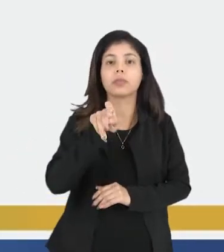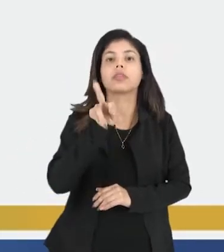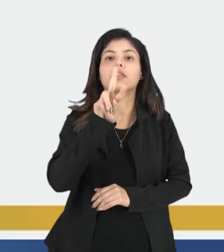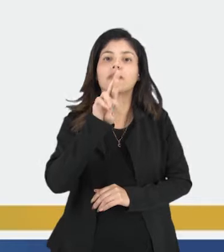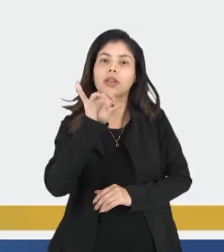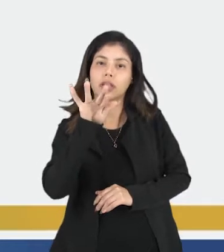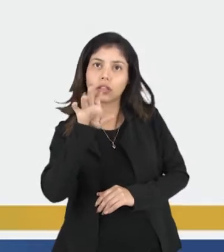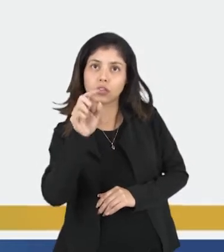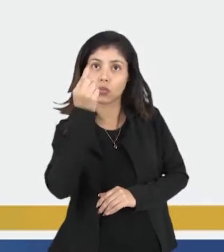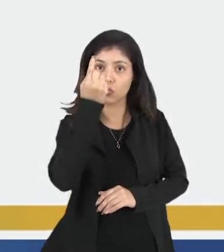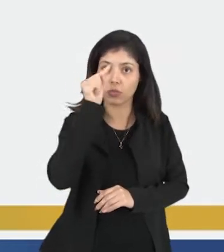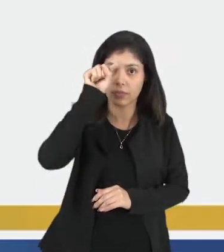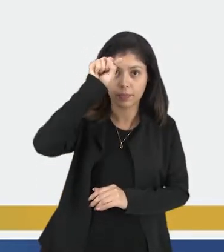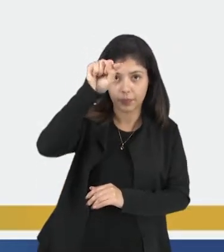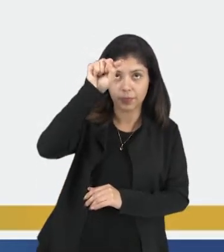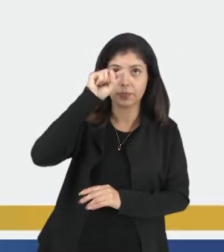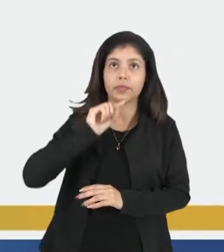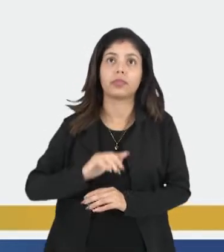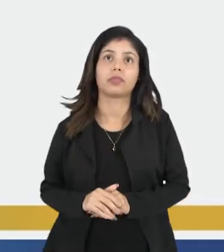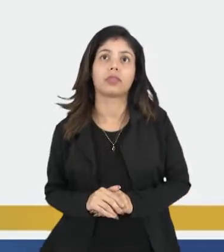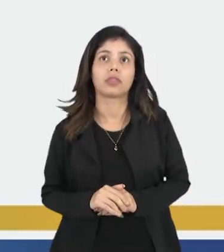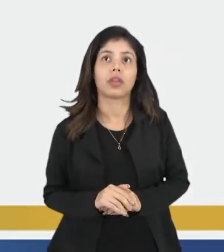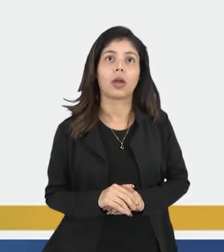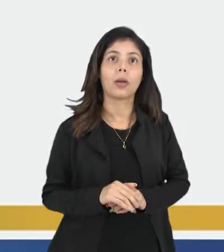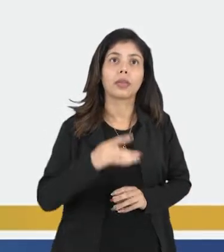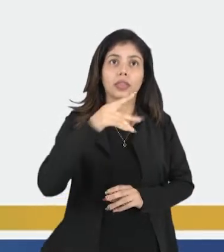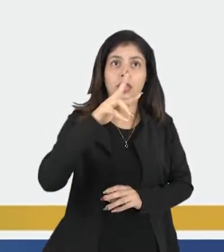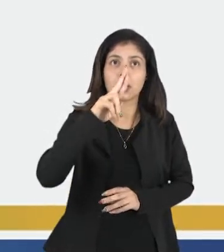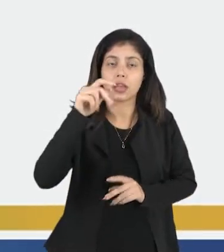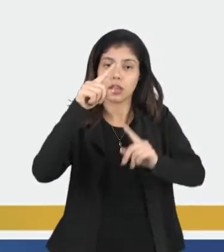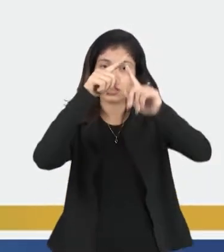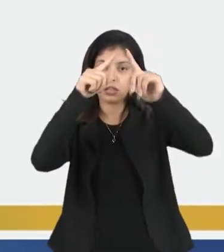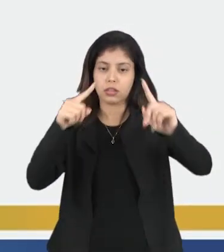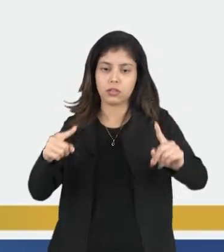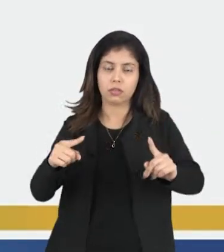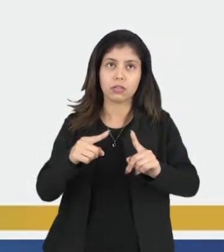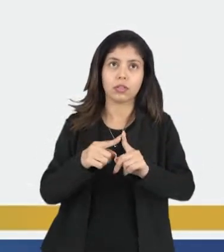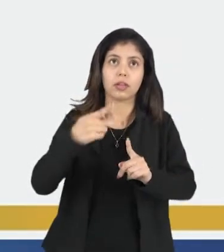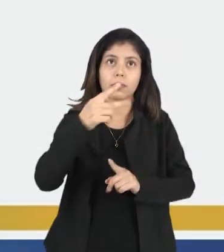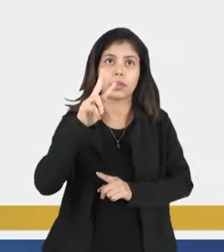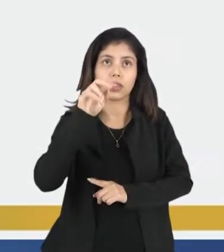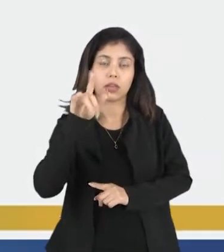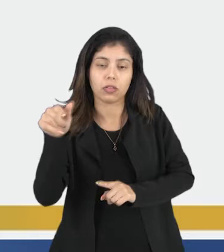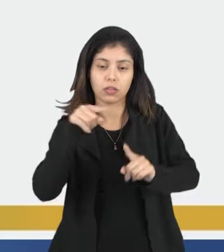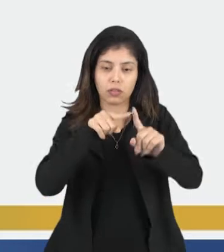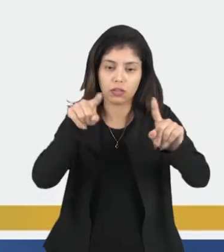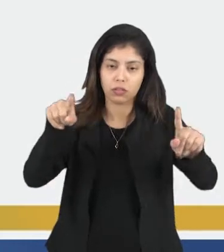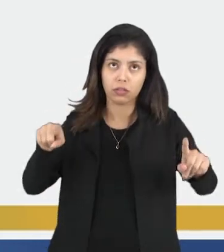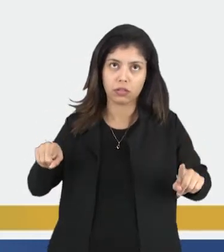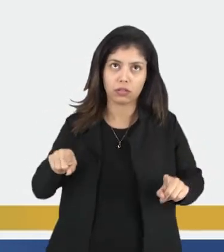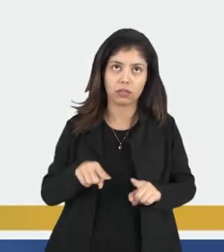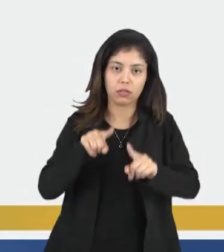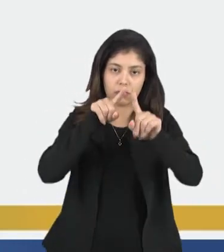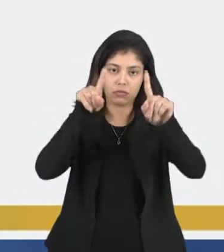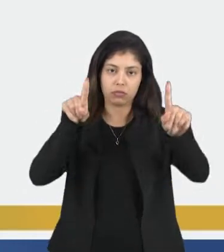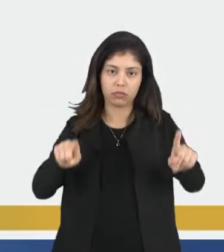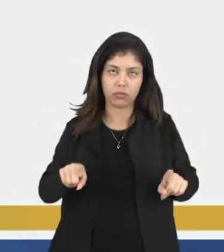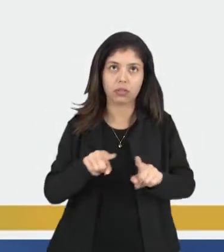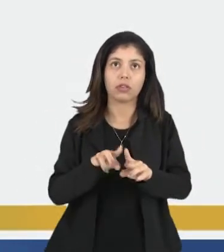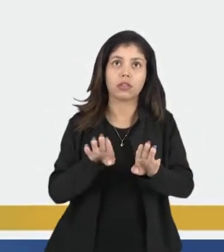sua base ela pode ser triangular pentagonal quadrada retangular com um paralelogramo